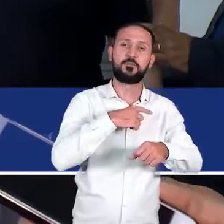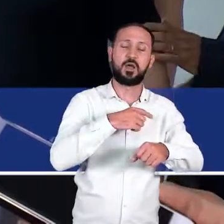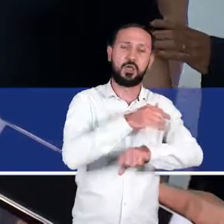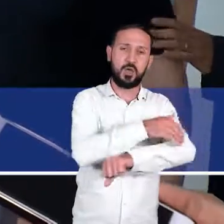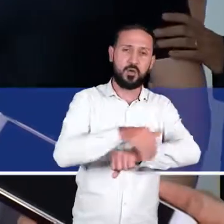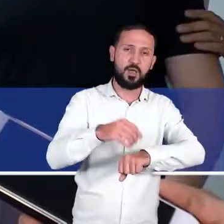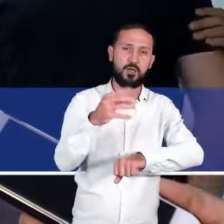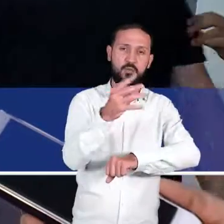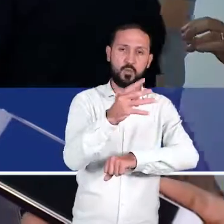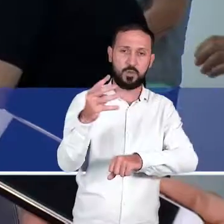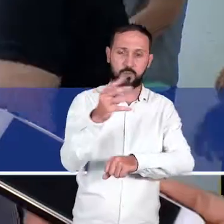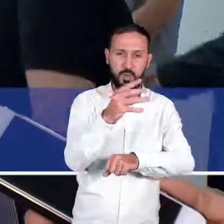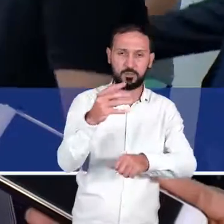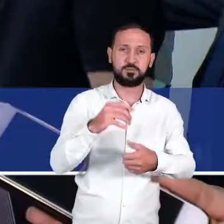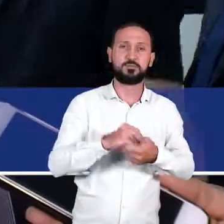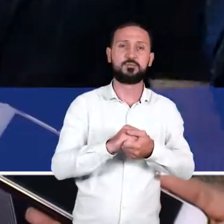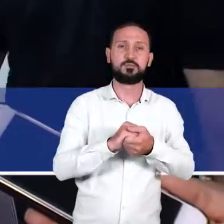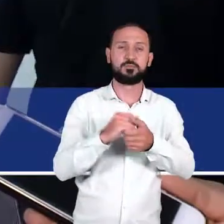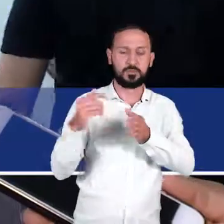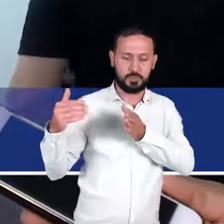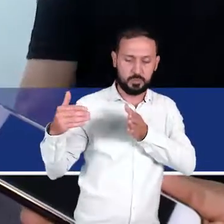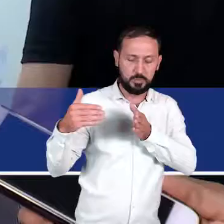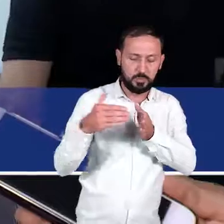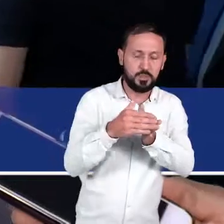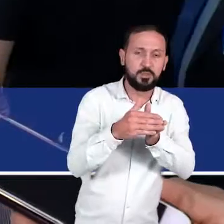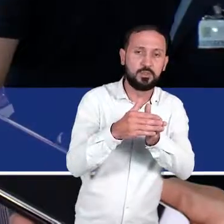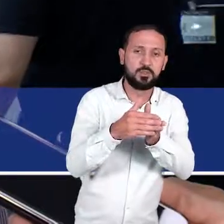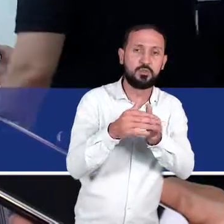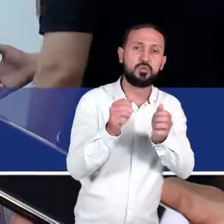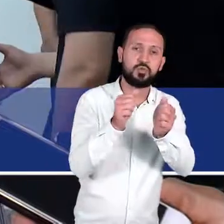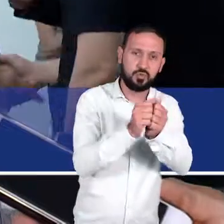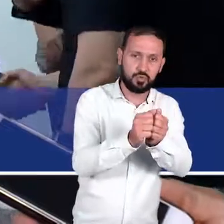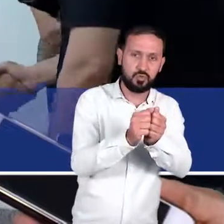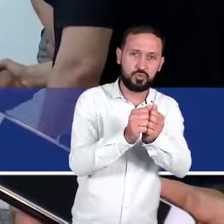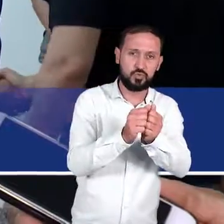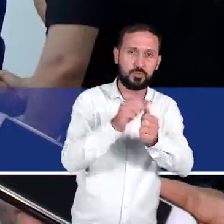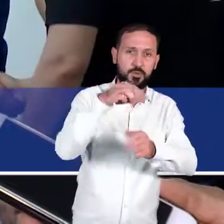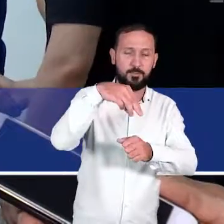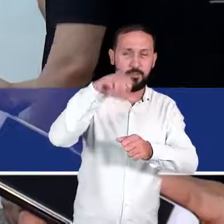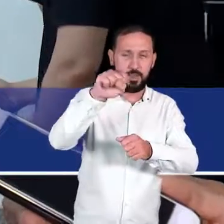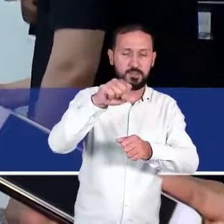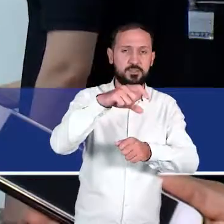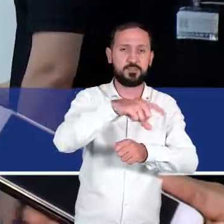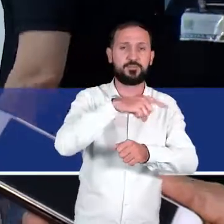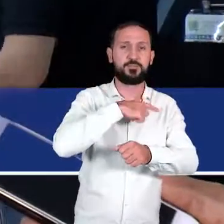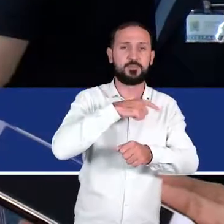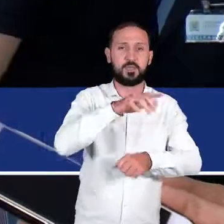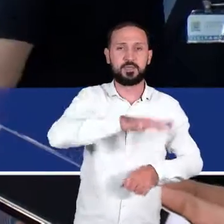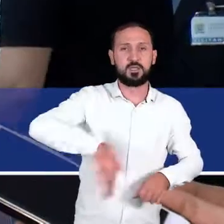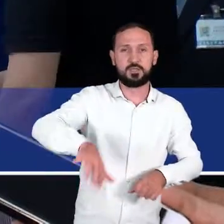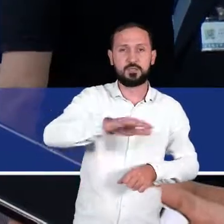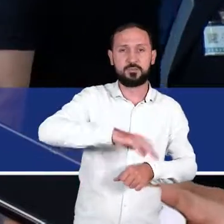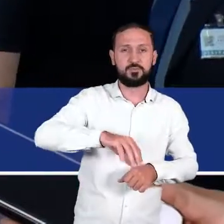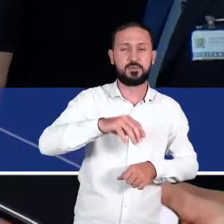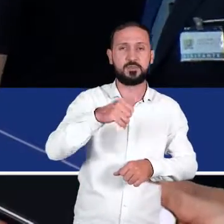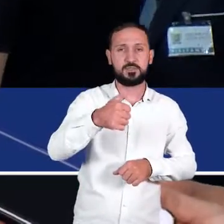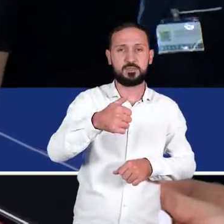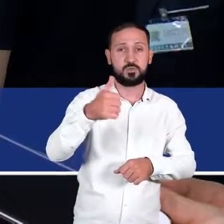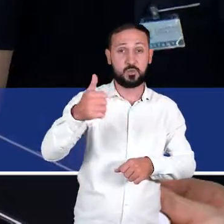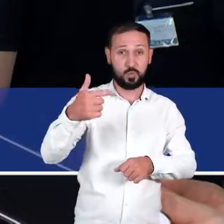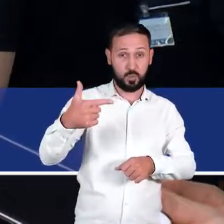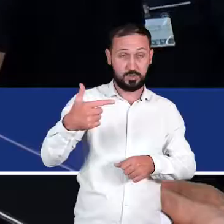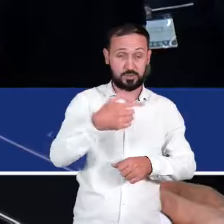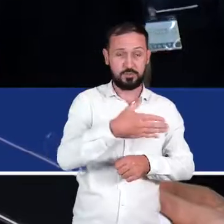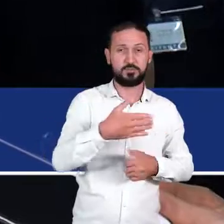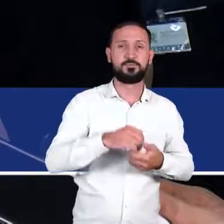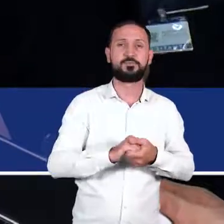444 entroncar com a MS que tem lá na nossa região, que é a MS 112,